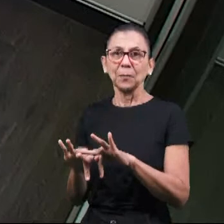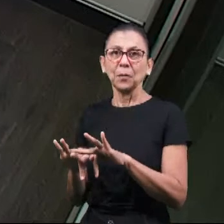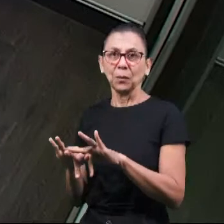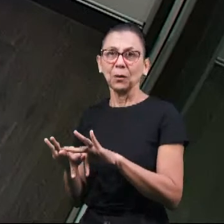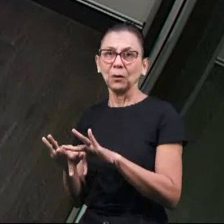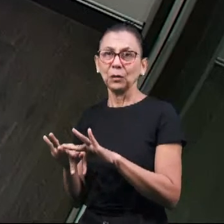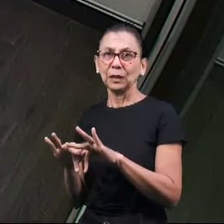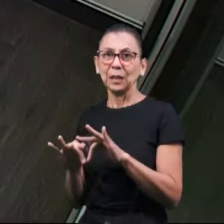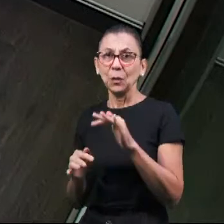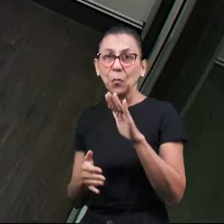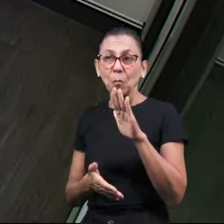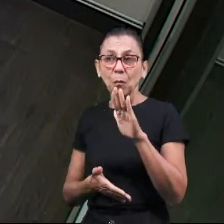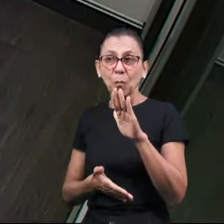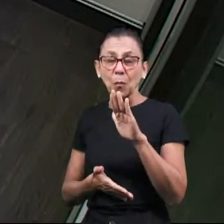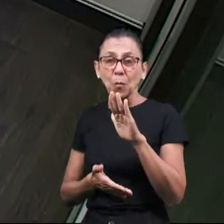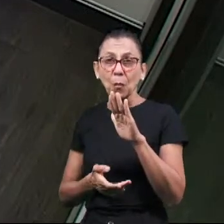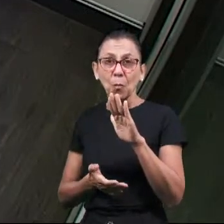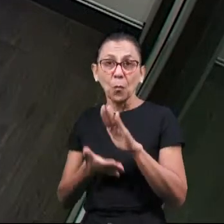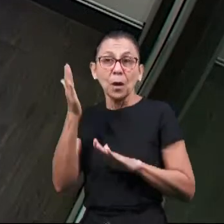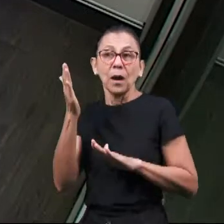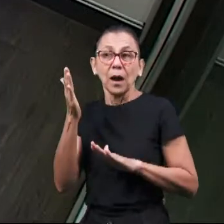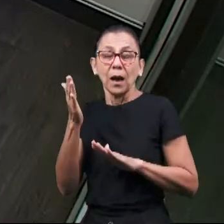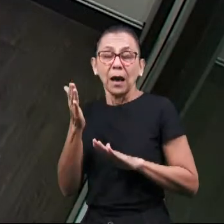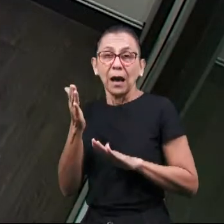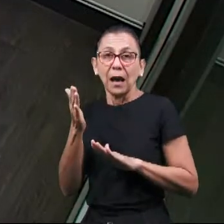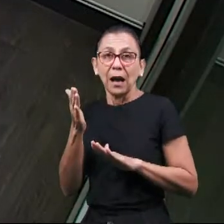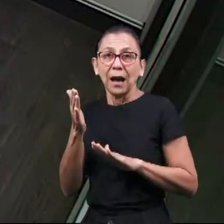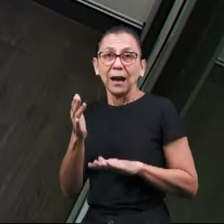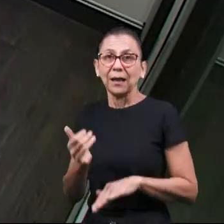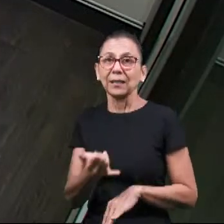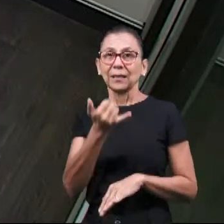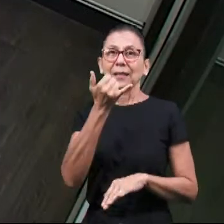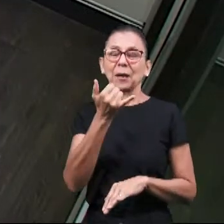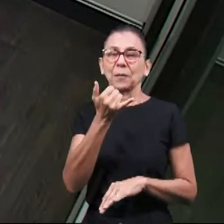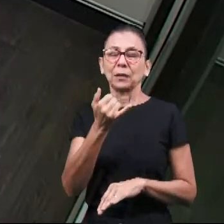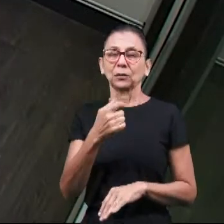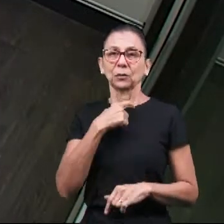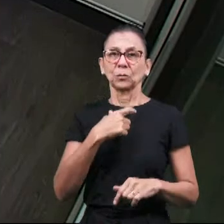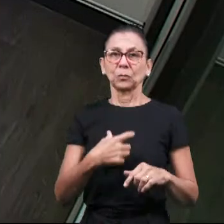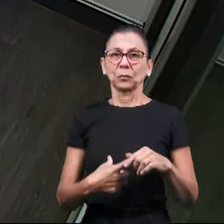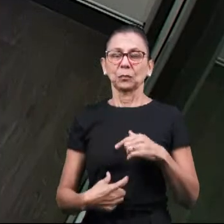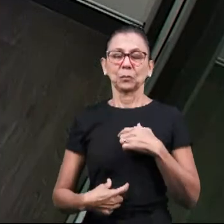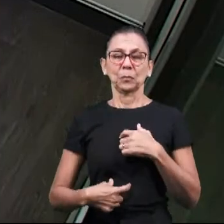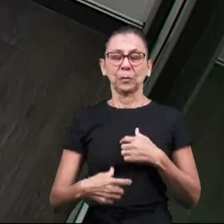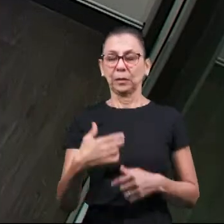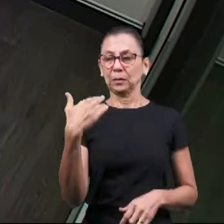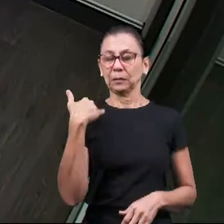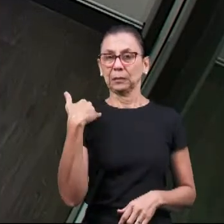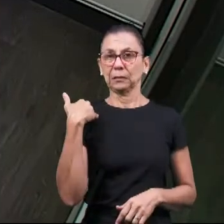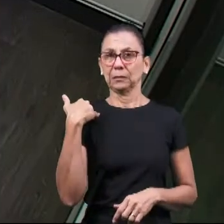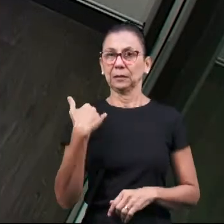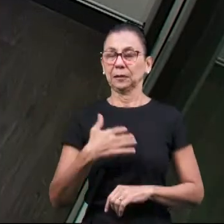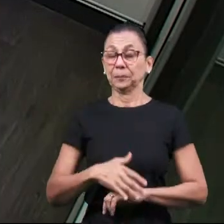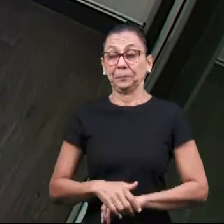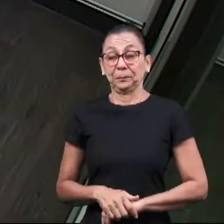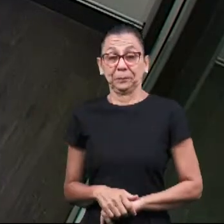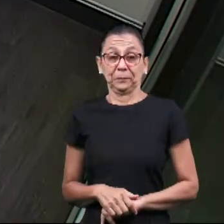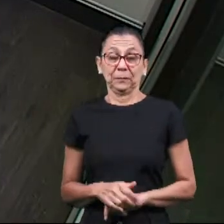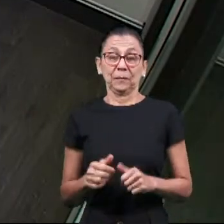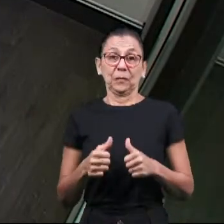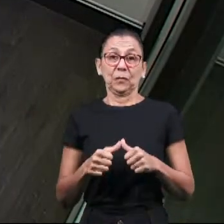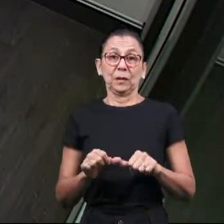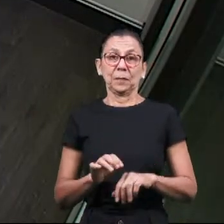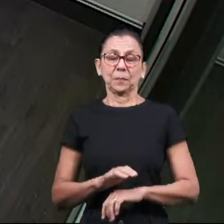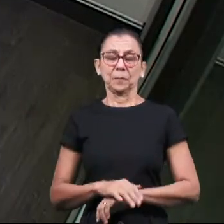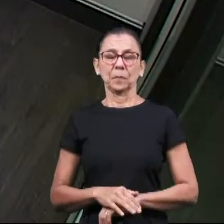assim. Aí o diácono, depois de um tempo, me levou para conversar com o pastor e ele falou assim: o pastor falou, você crê nos dons? Eu falei, creio. Você crê que